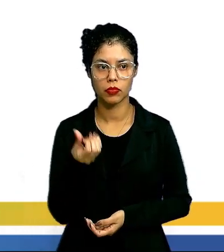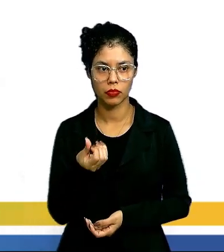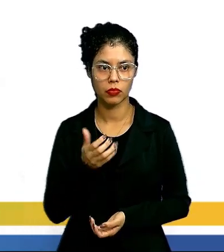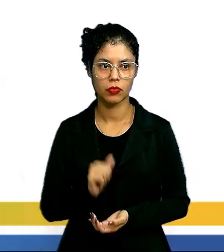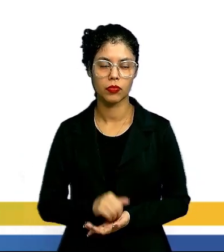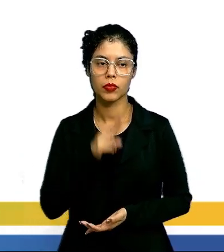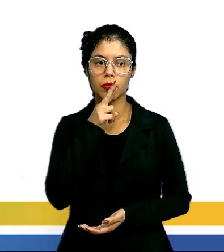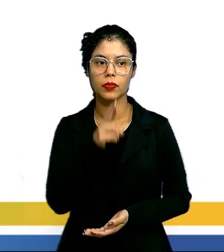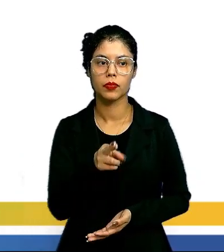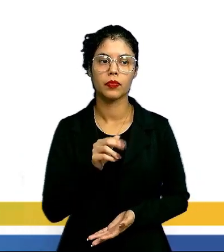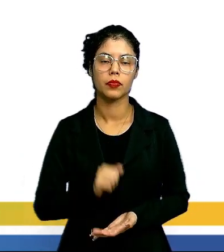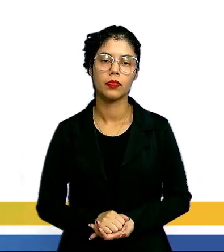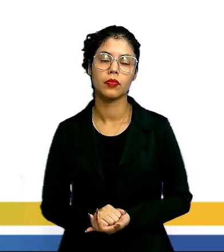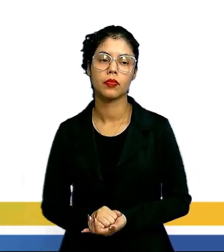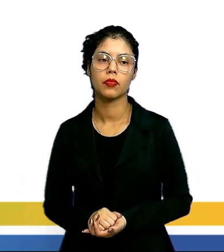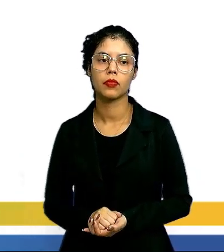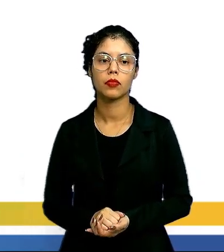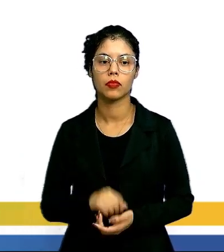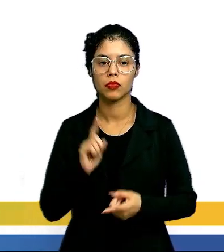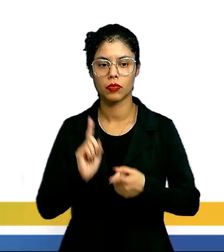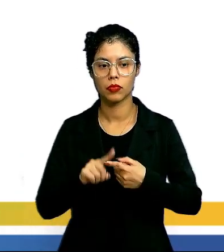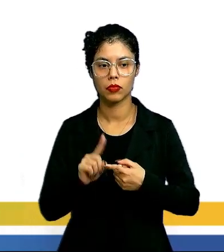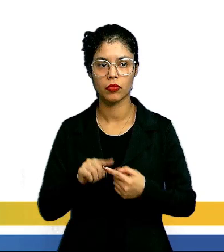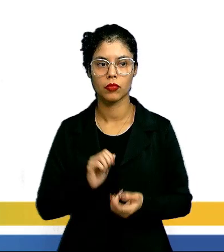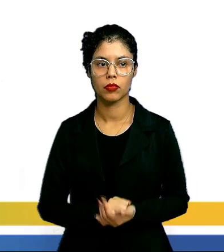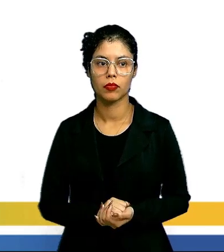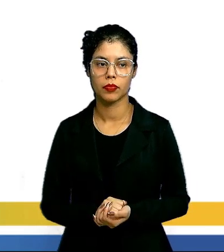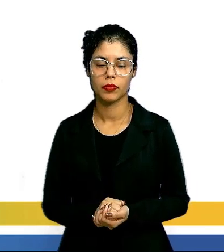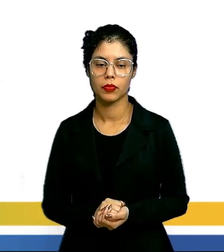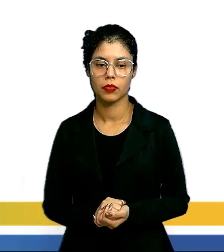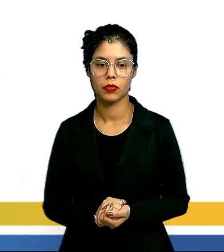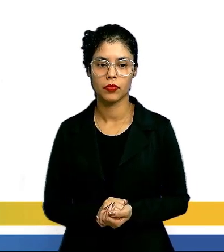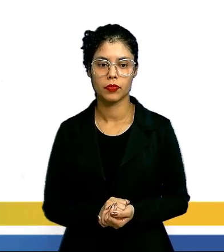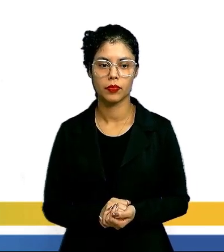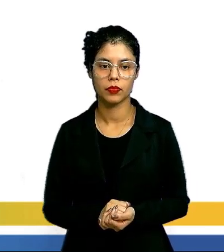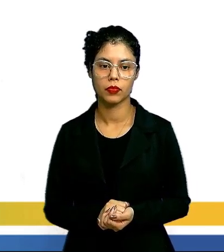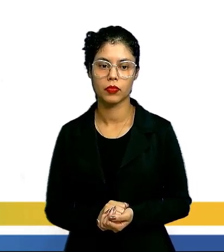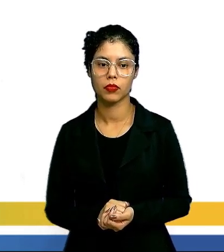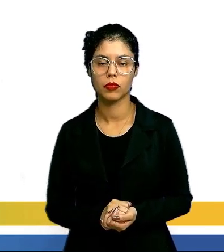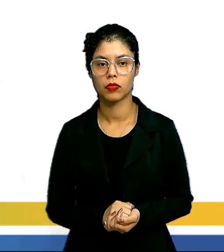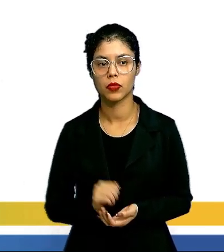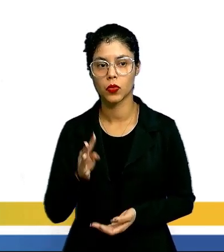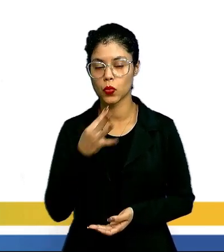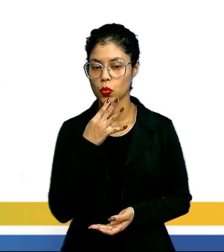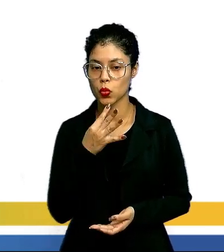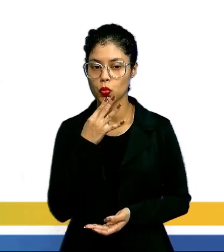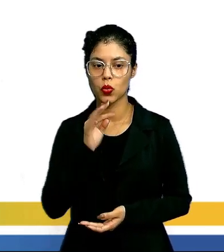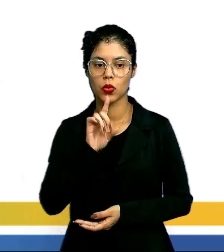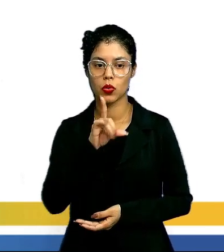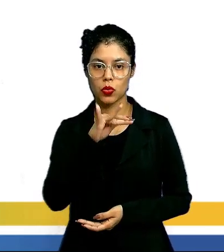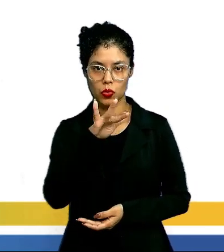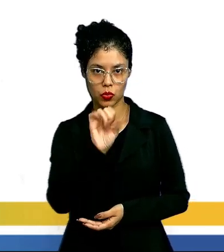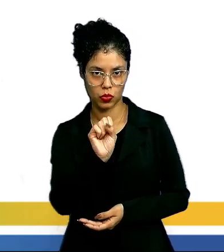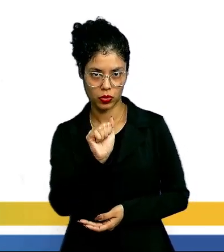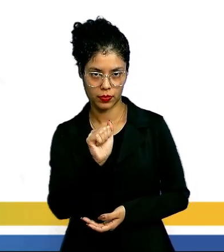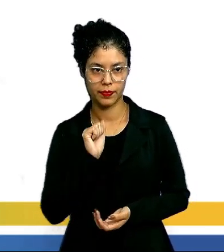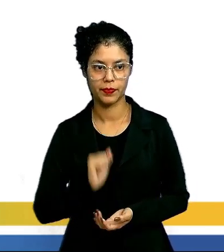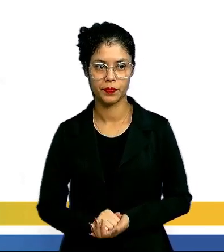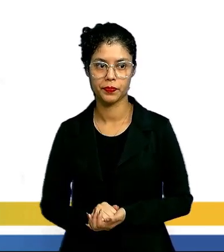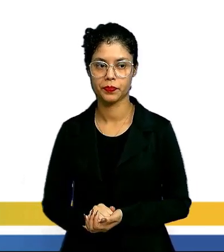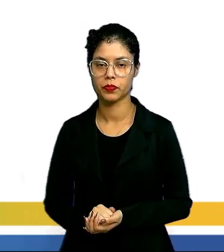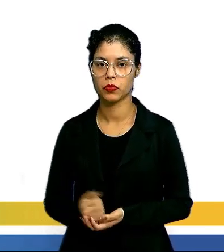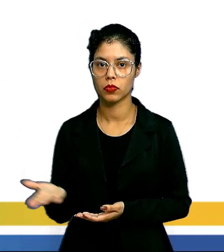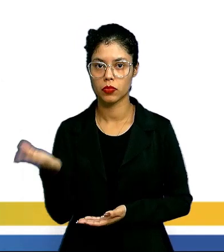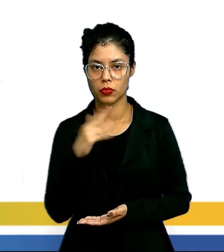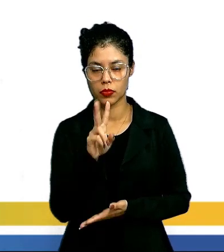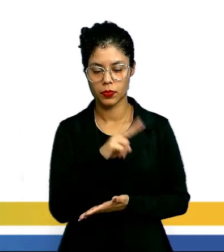livro Resolva Enem número 1 também. E nós temos aí um poema conhecidíssimo de Luís de Camões. Então, vamos